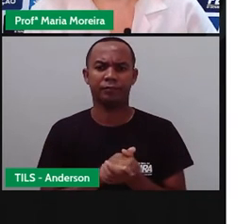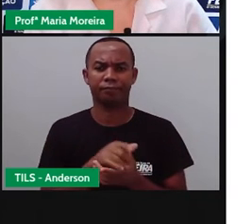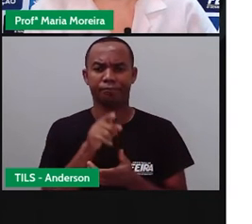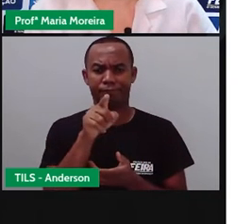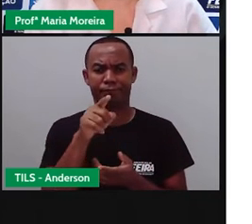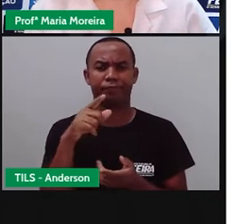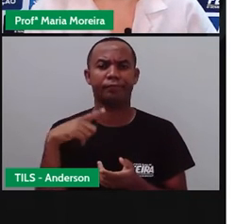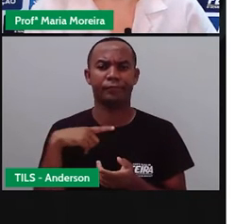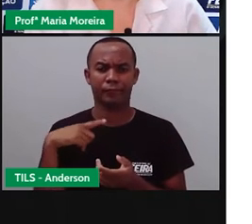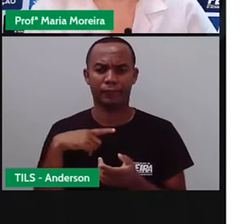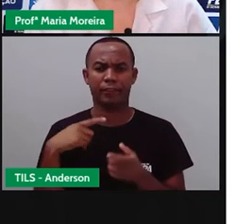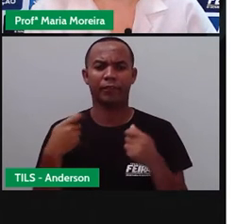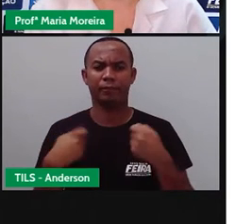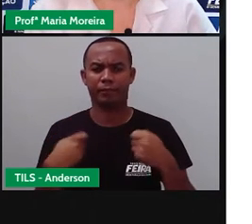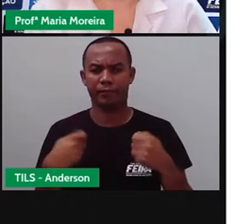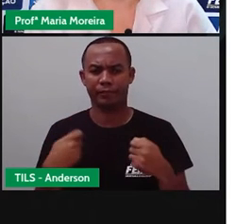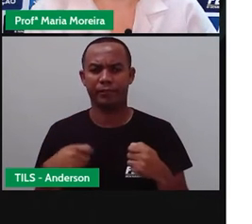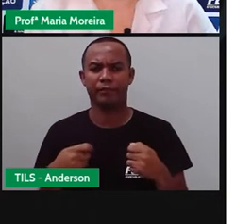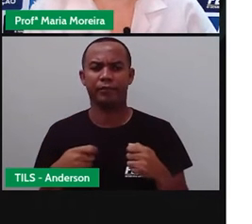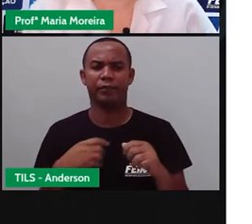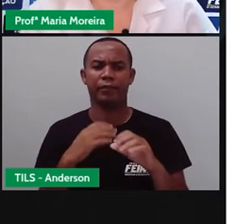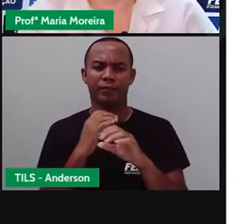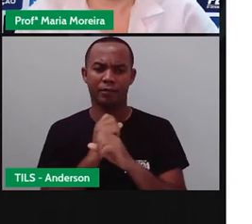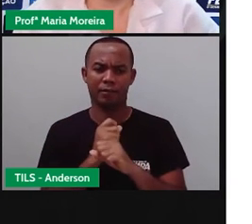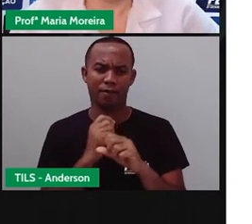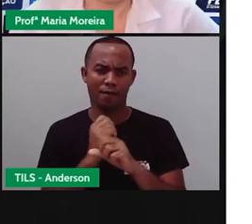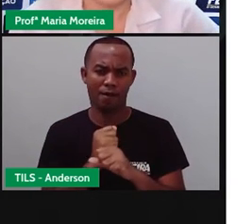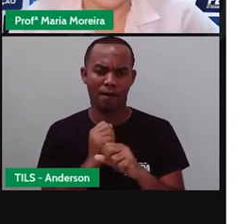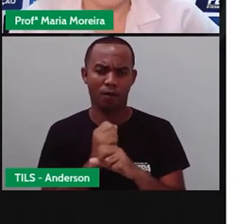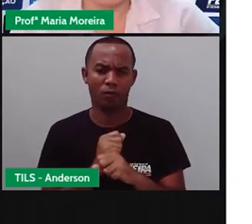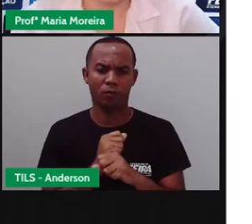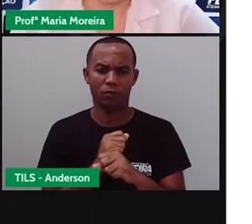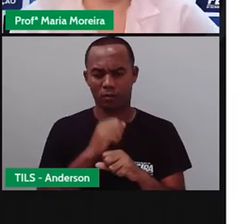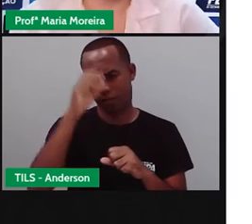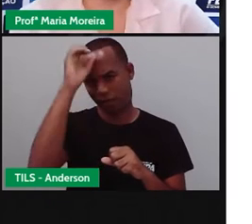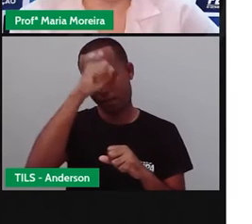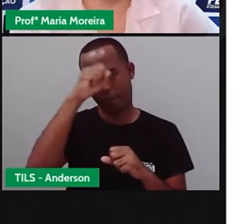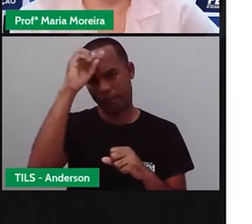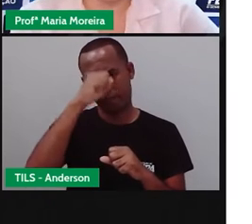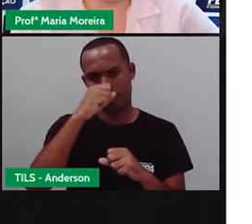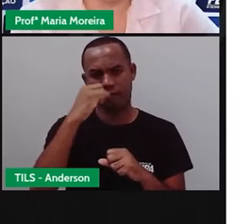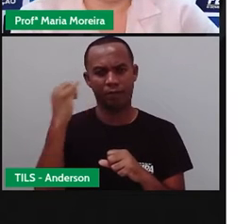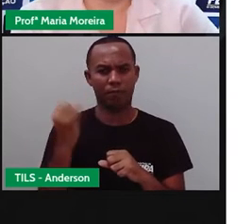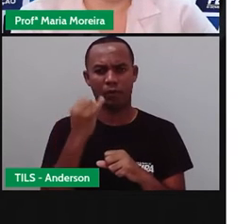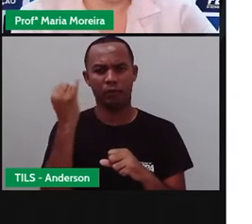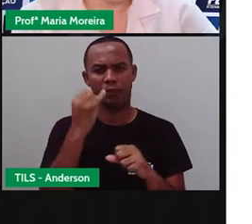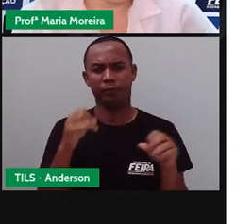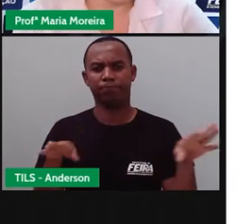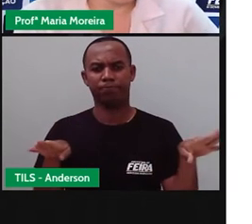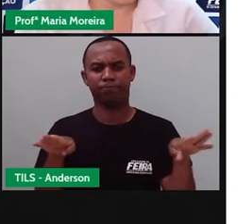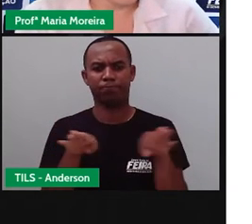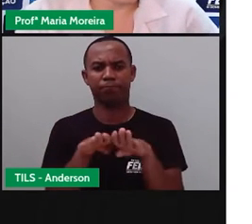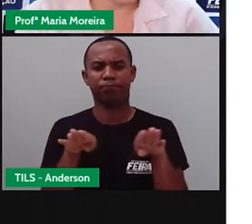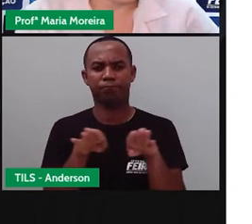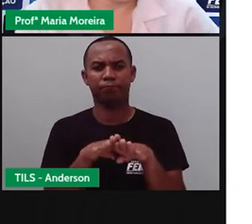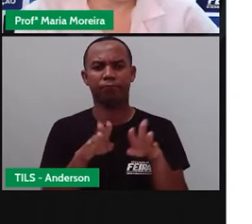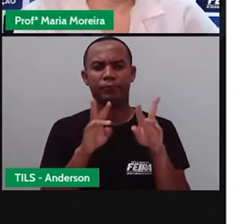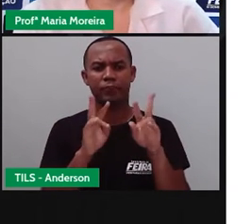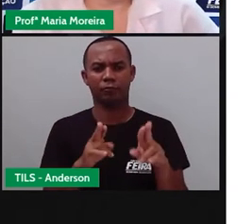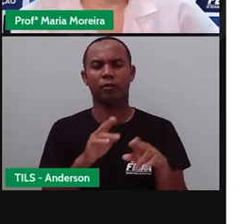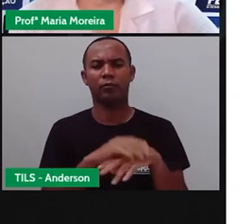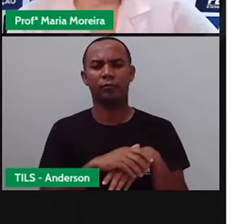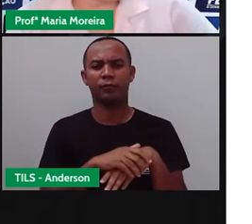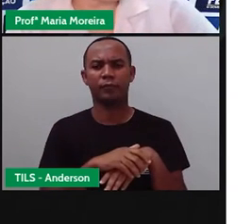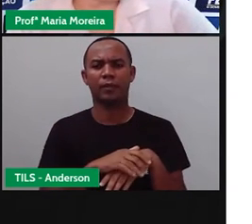e o cálculo É isso aí o cálculo é isso que elas têm em comum que eu quero acabou de falar com